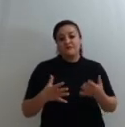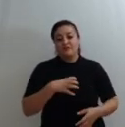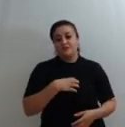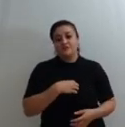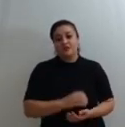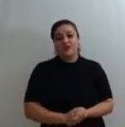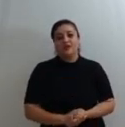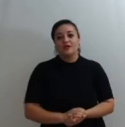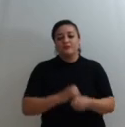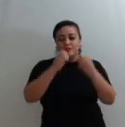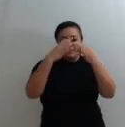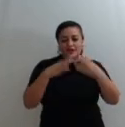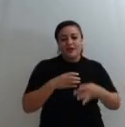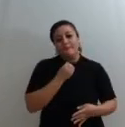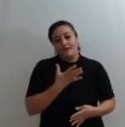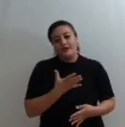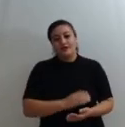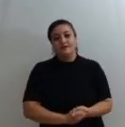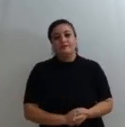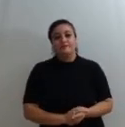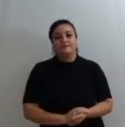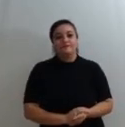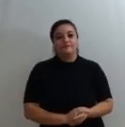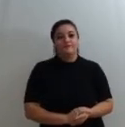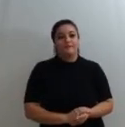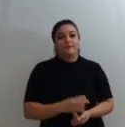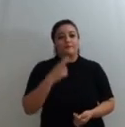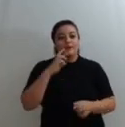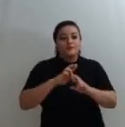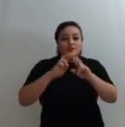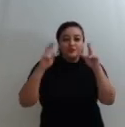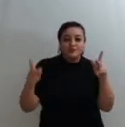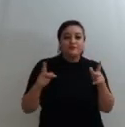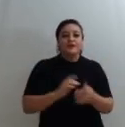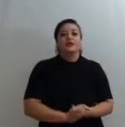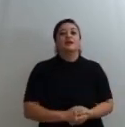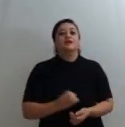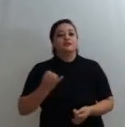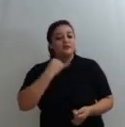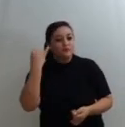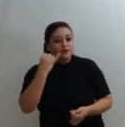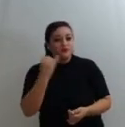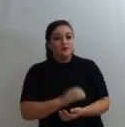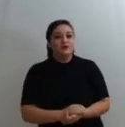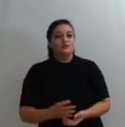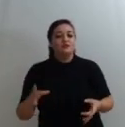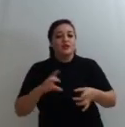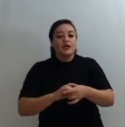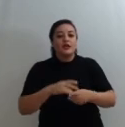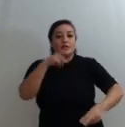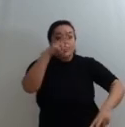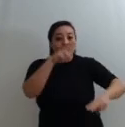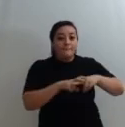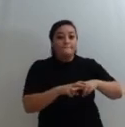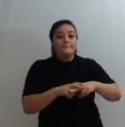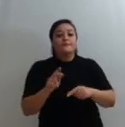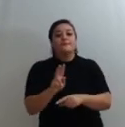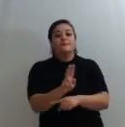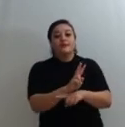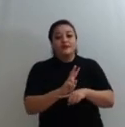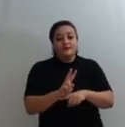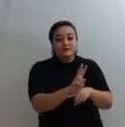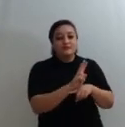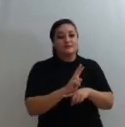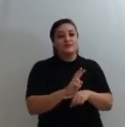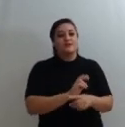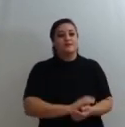claro, eu vejo uma diferença substancial entre a prisão preventiva no curso do processo, no curso da